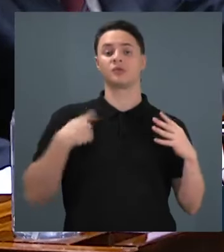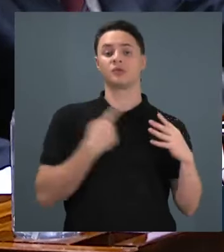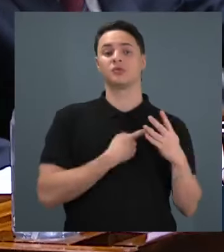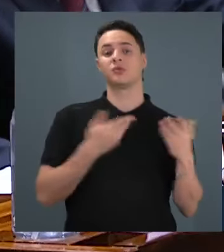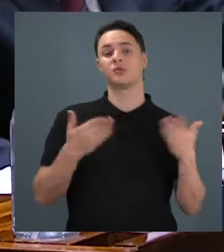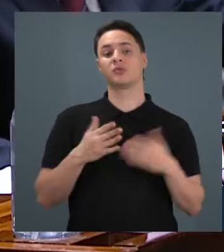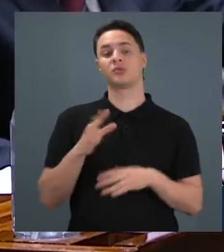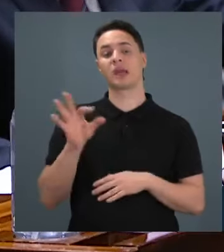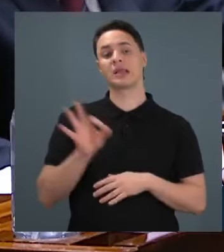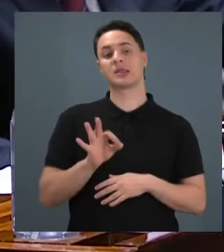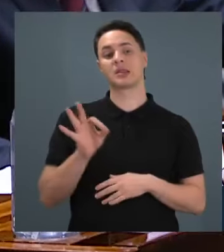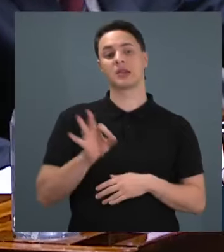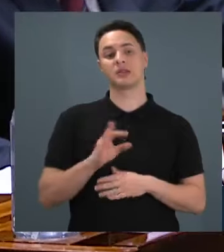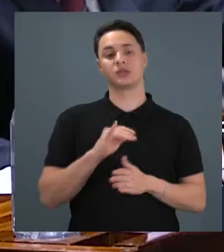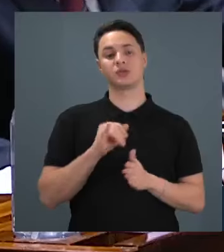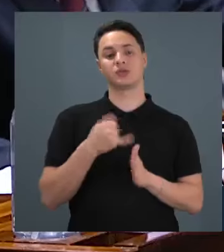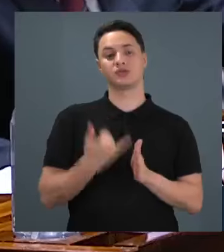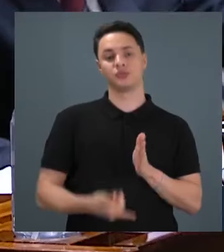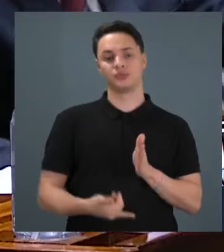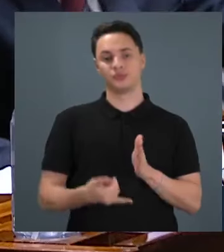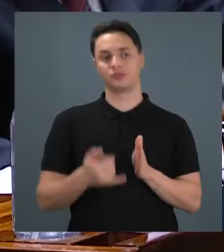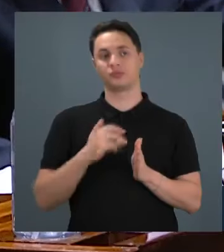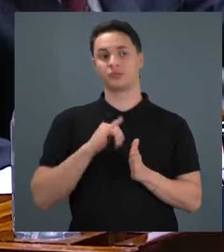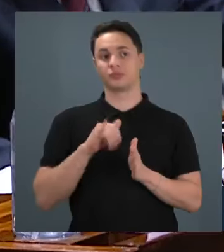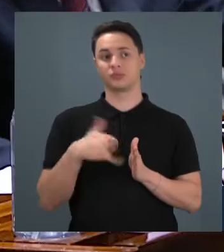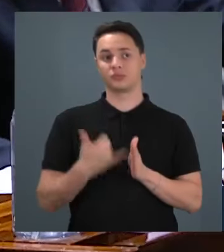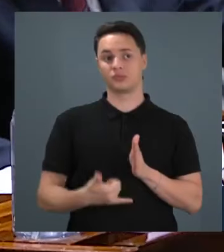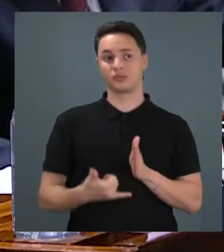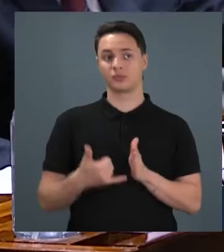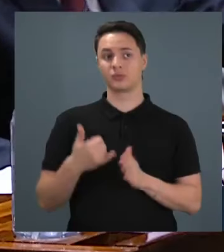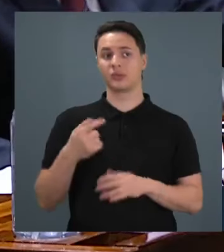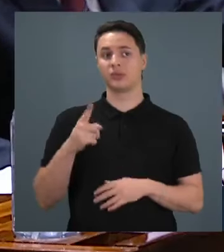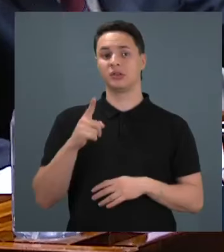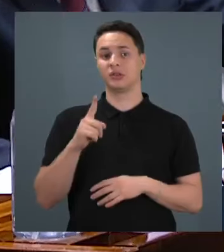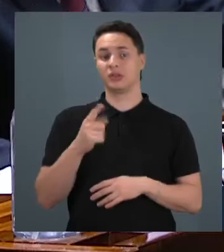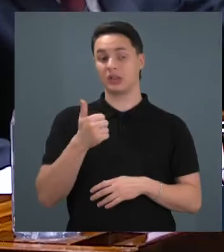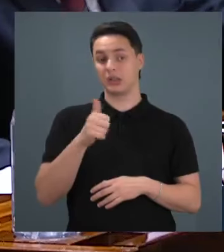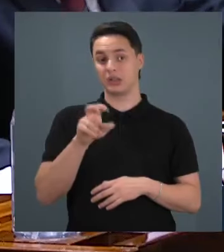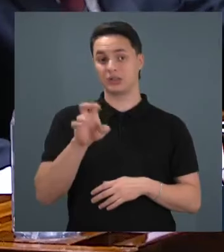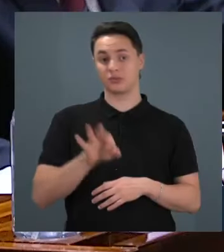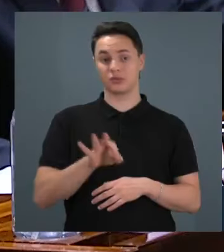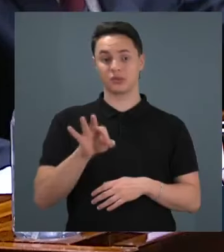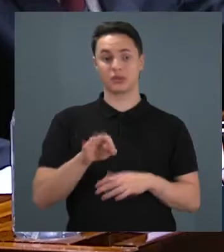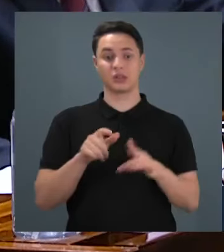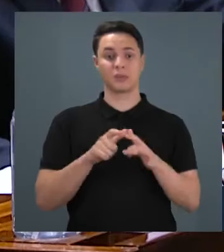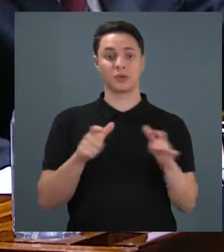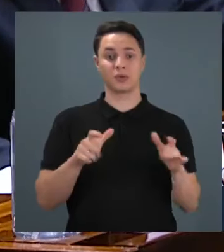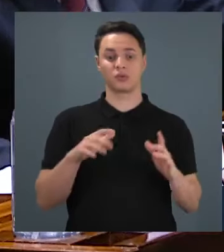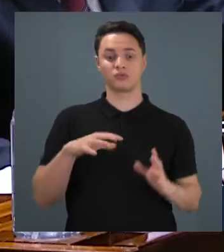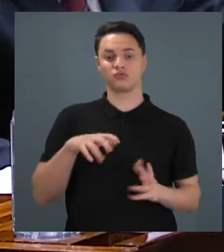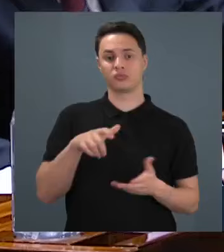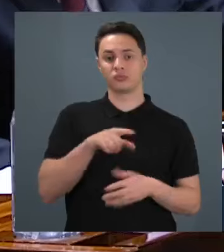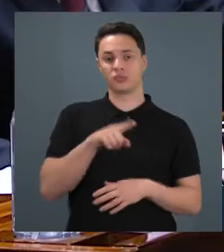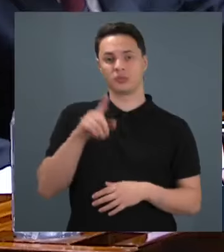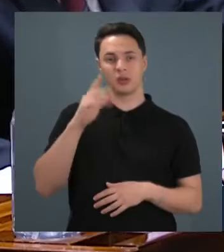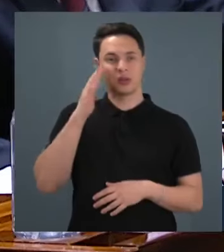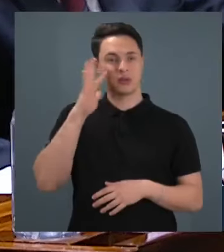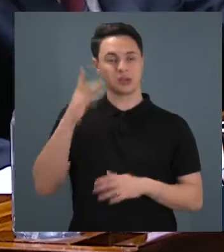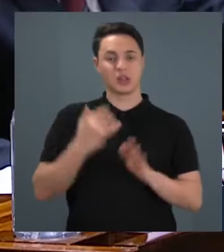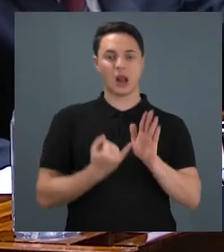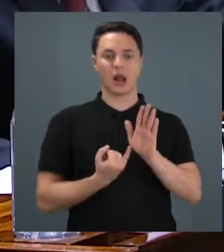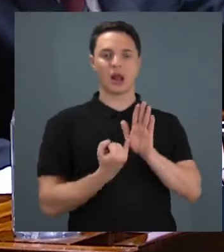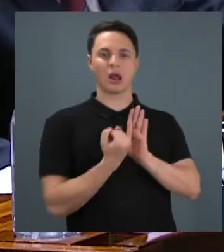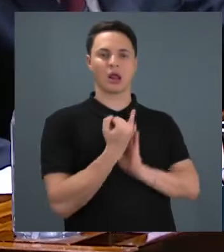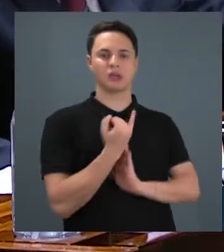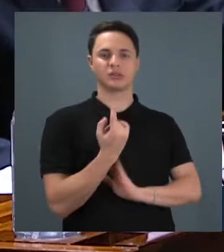juros, senhores. Primeiro resultado. A taxa de juros, que é 15%, é a segunda maior do mundo. Imagine para a inflação de 5%.